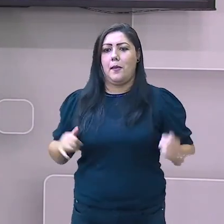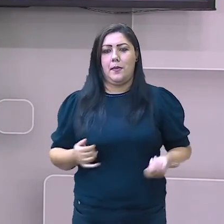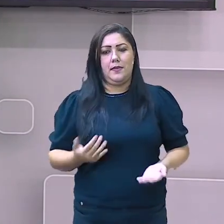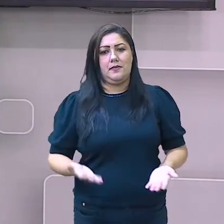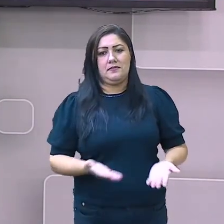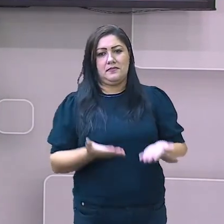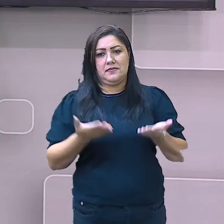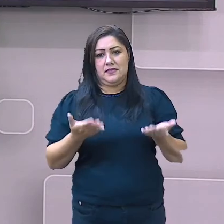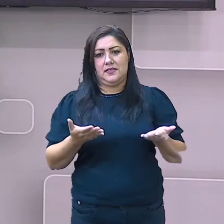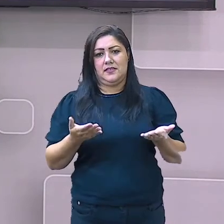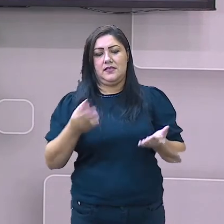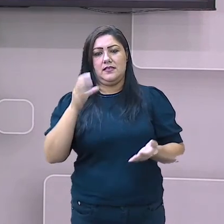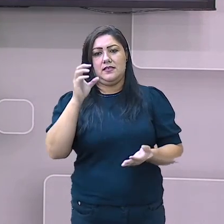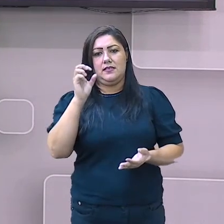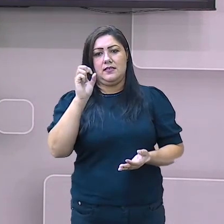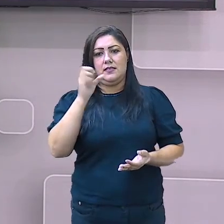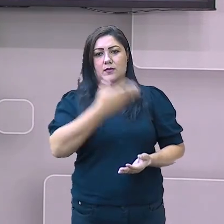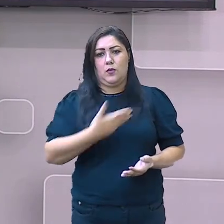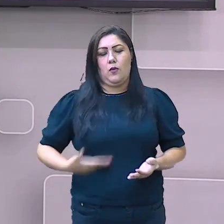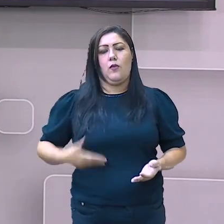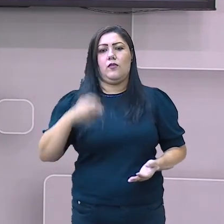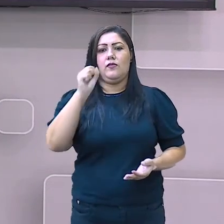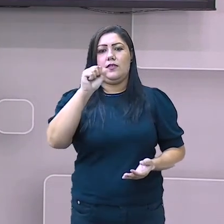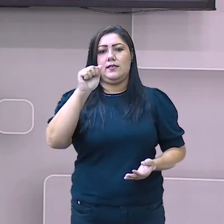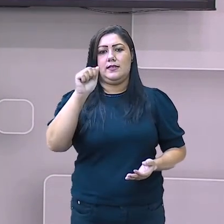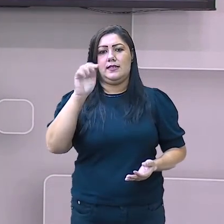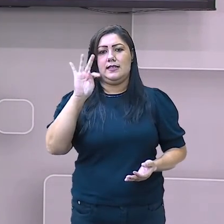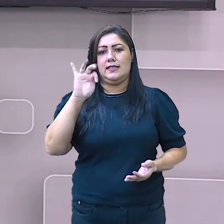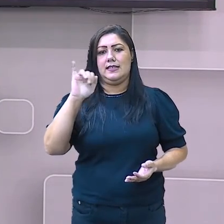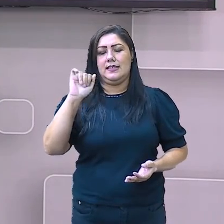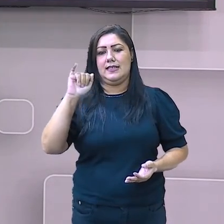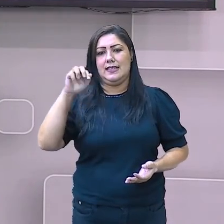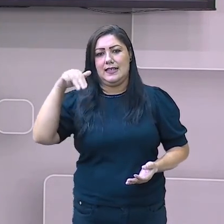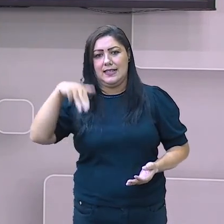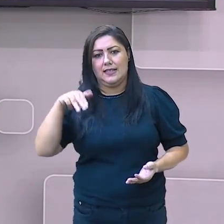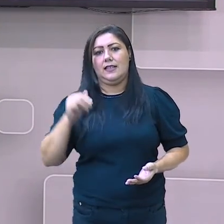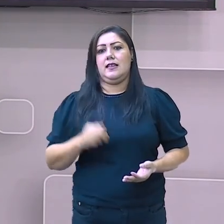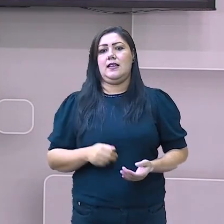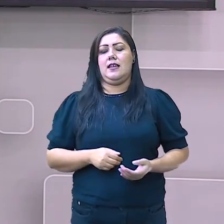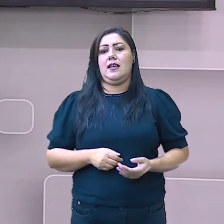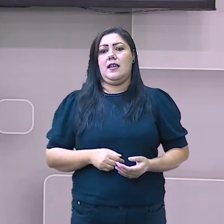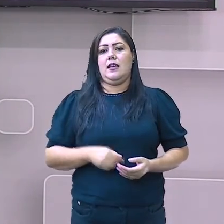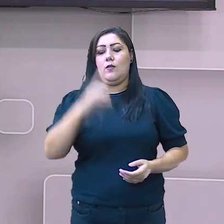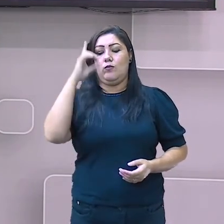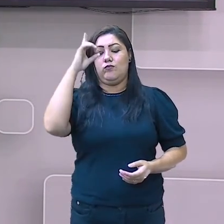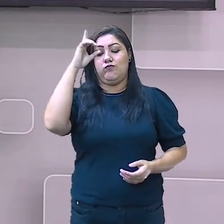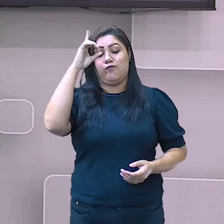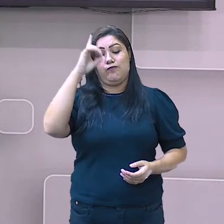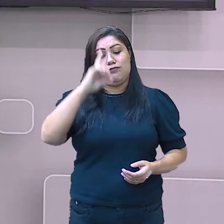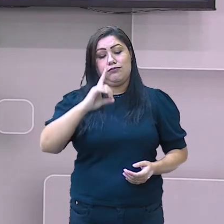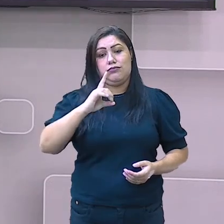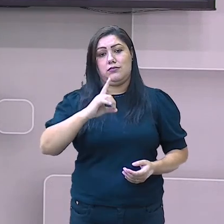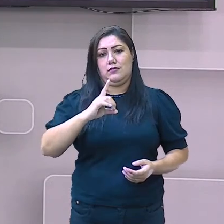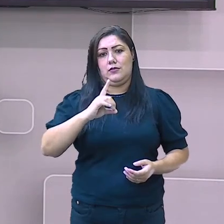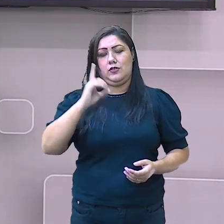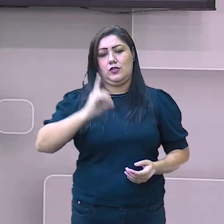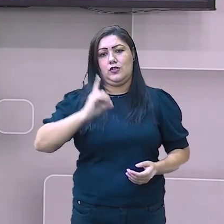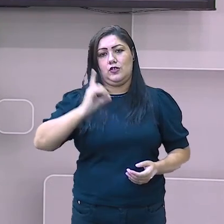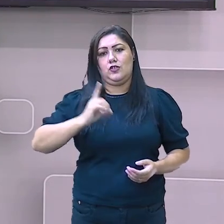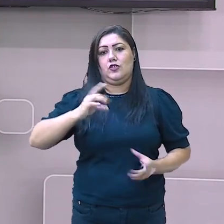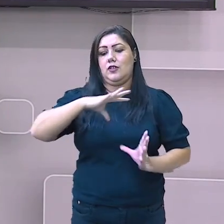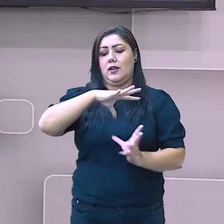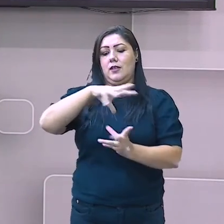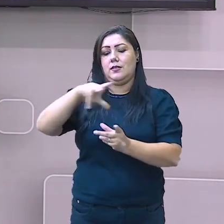regime stalinista e supressão dos direitos universais do homem, o ir e